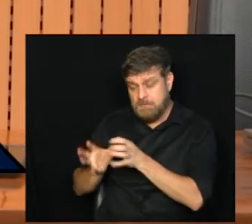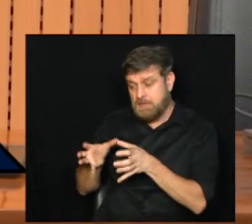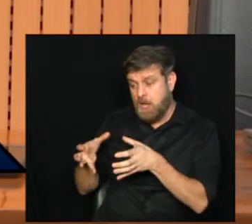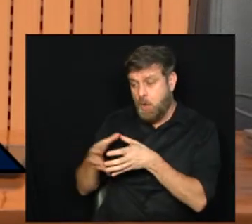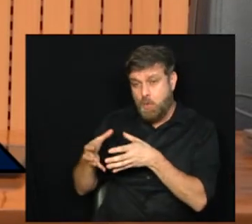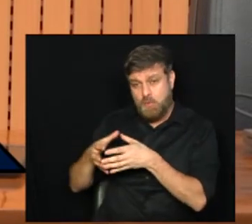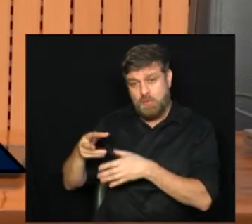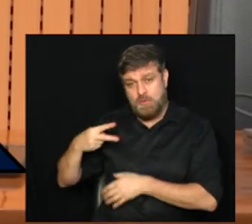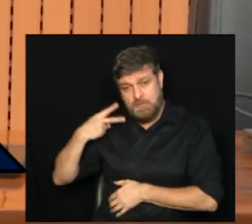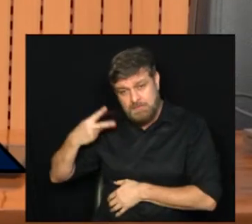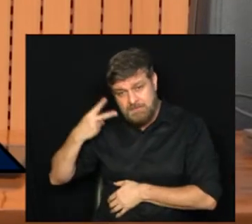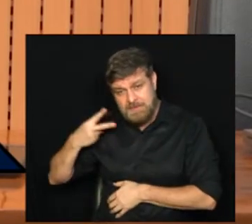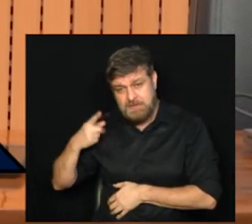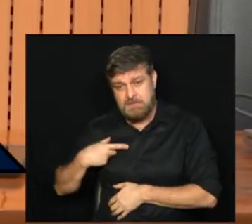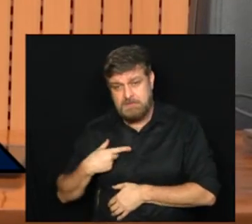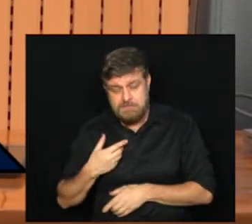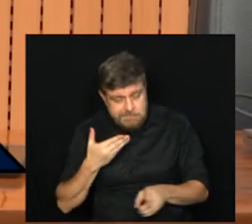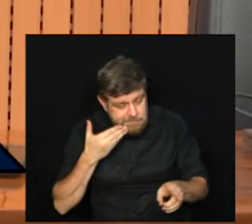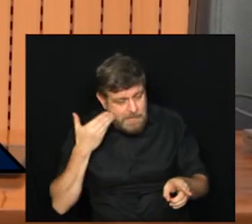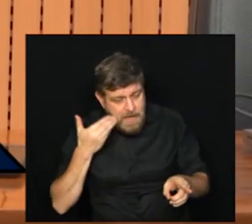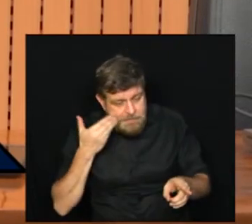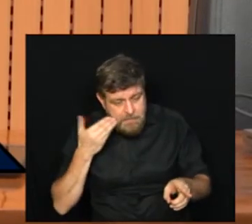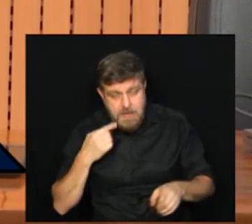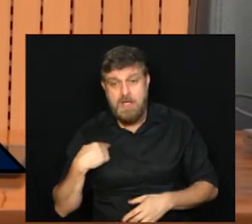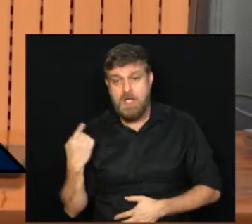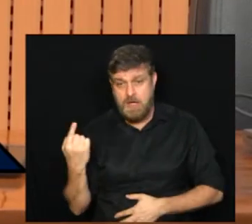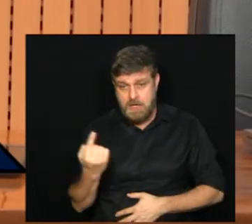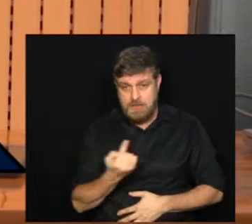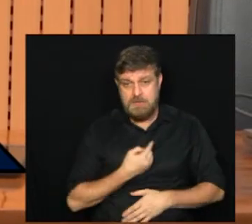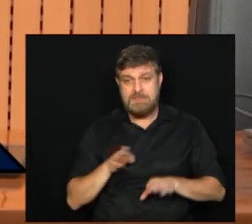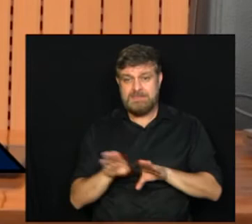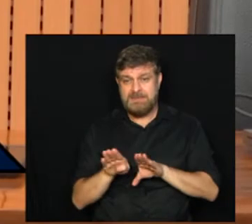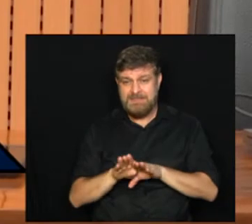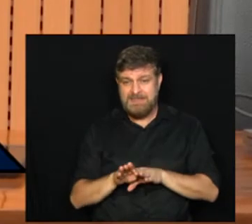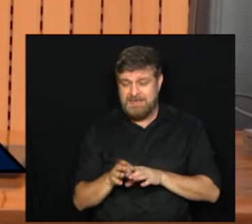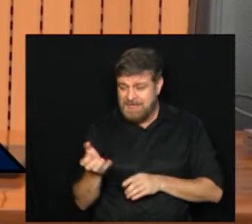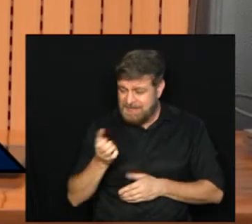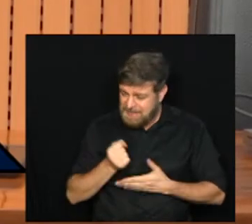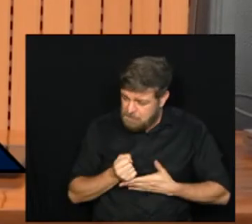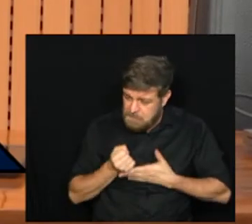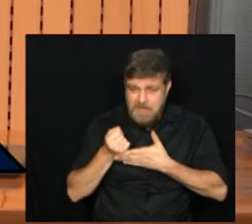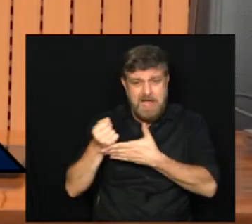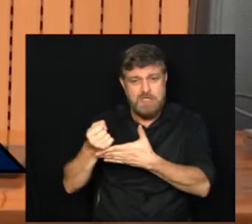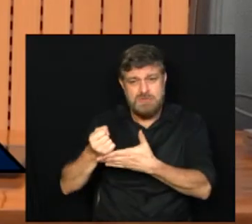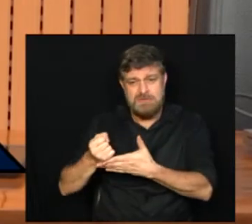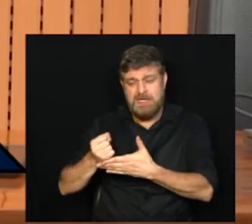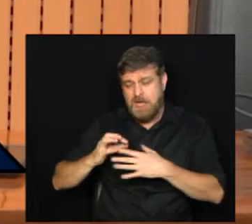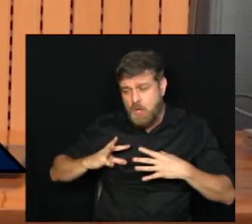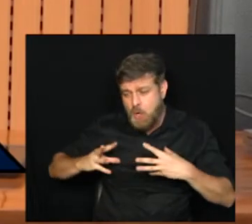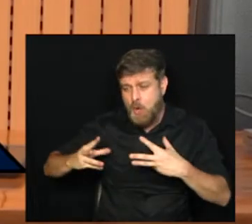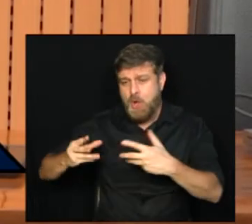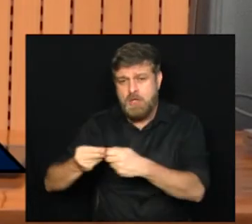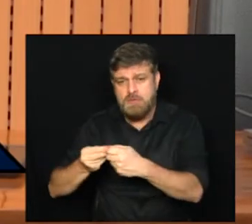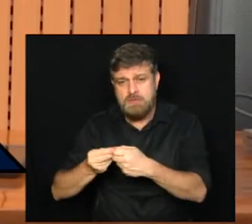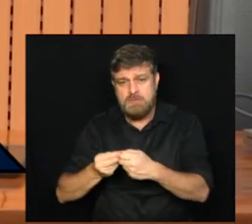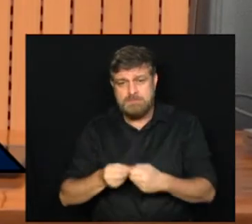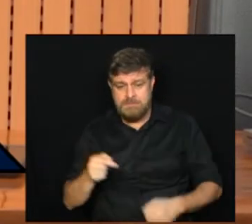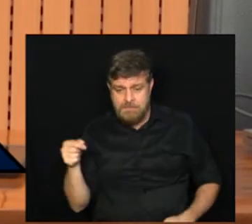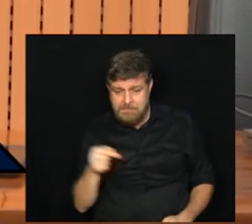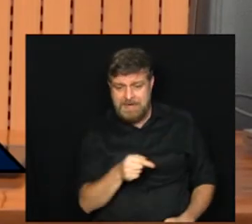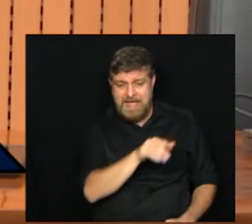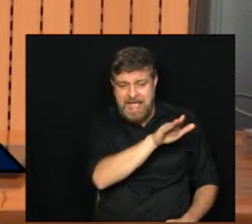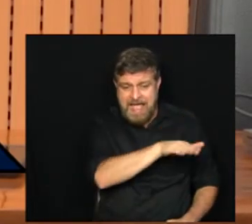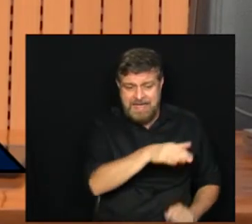escute e nós nos colocamos à disposição para ajudar naquilo que for possível a promover essa escuta